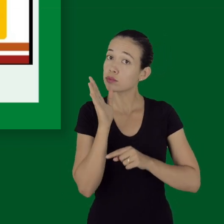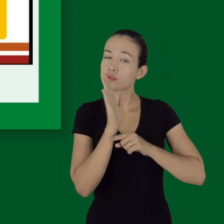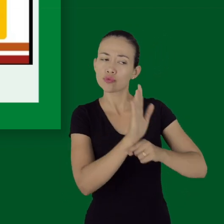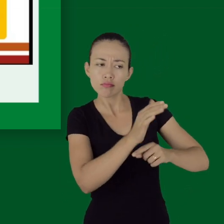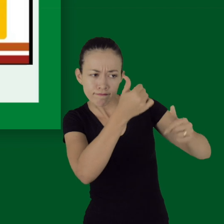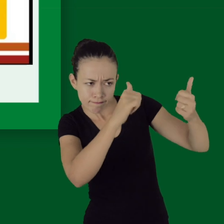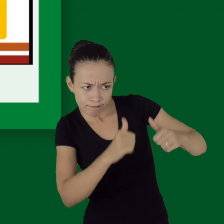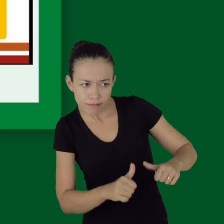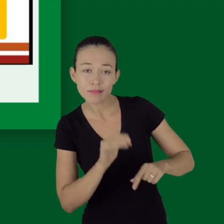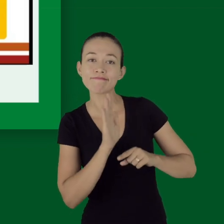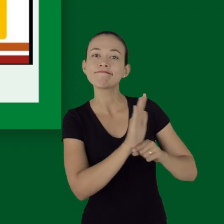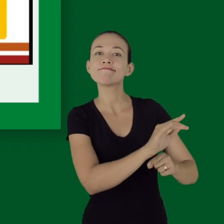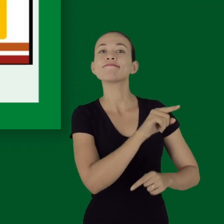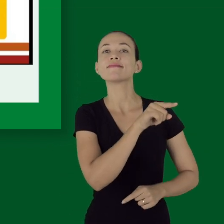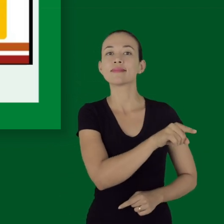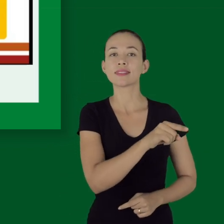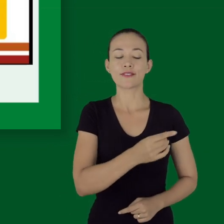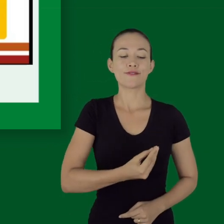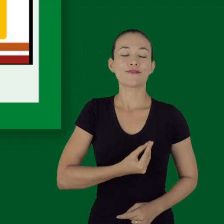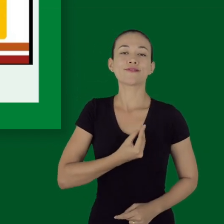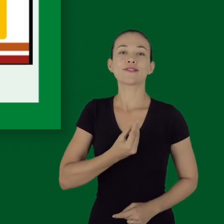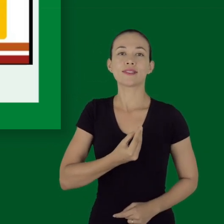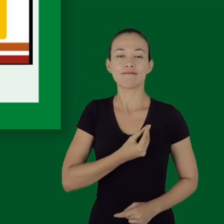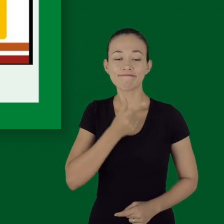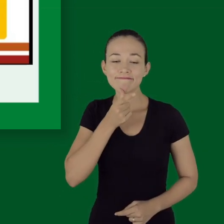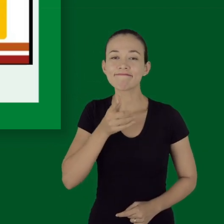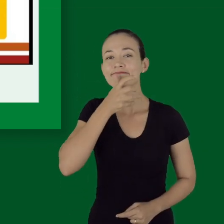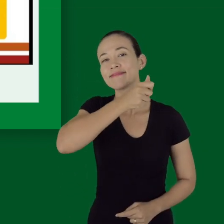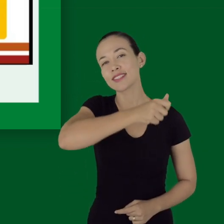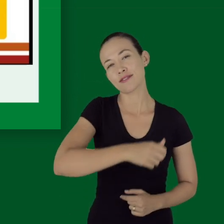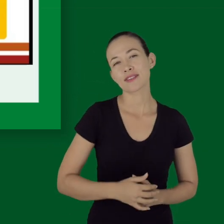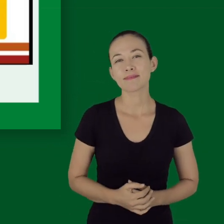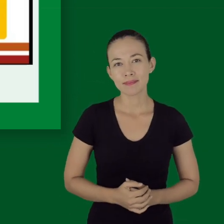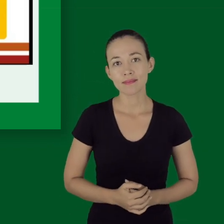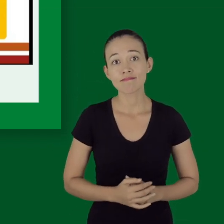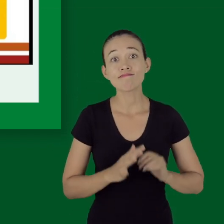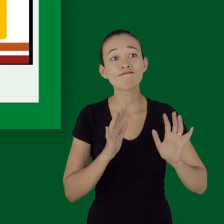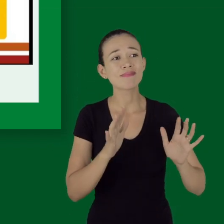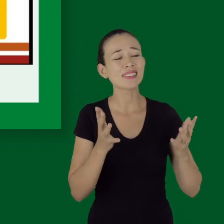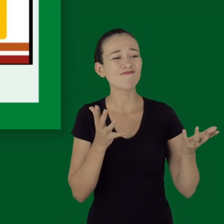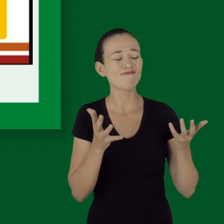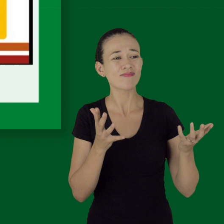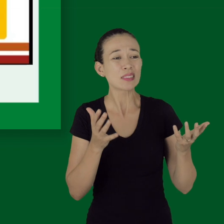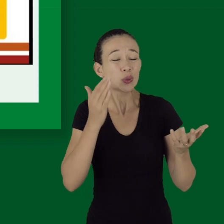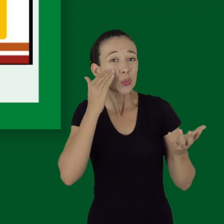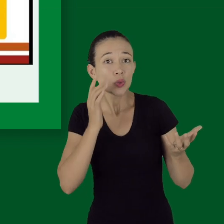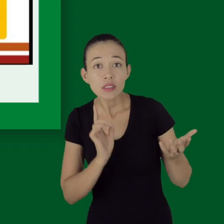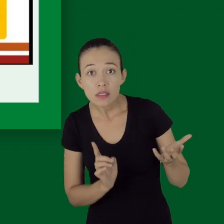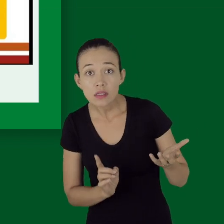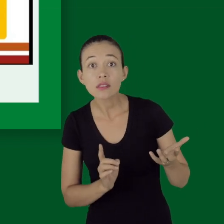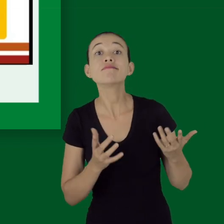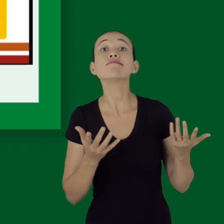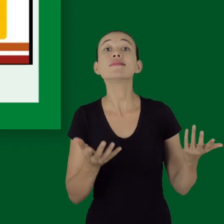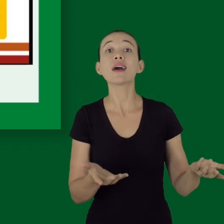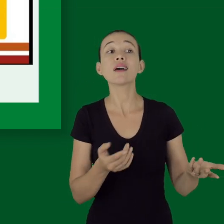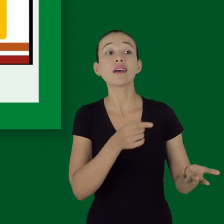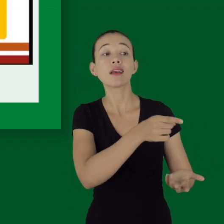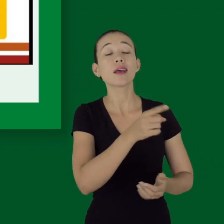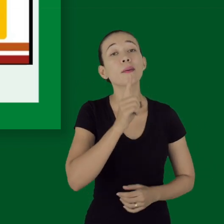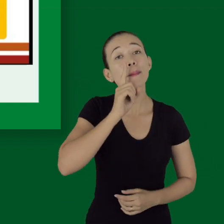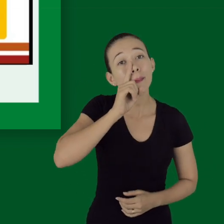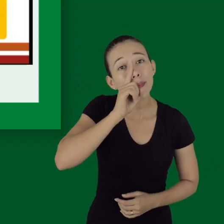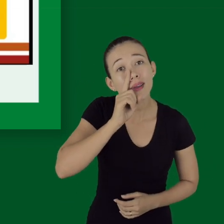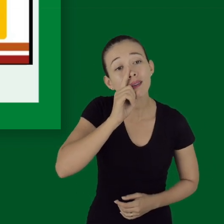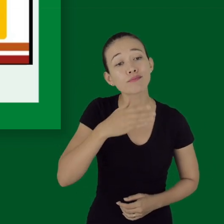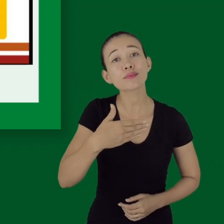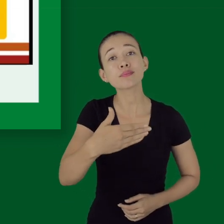uma amputação, aplico o torniquete, faço aquela contenção imediata, que posso comprometer a sobrevivência. Na via